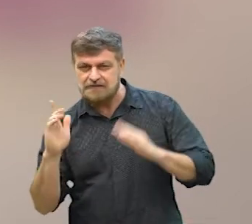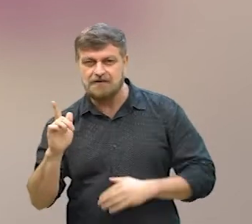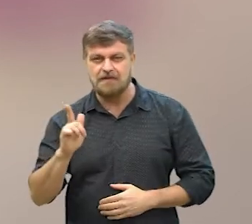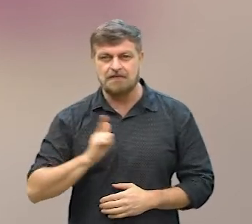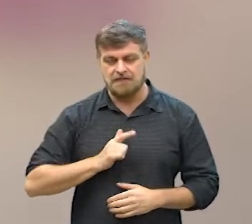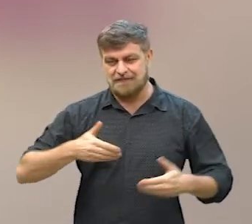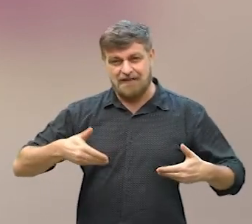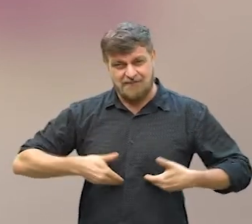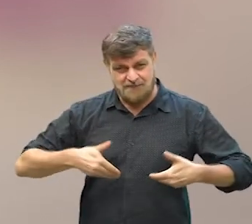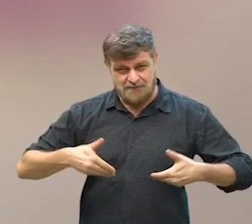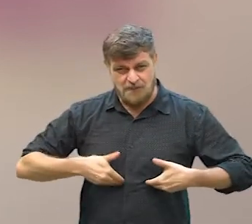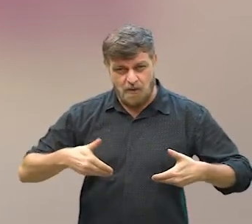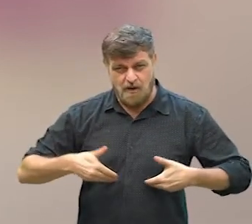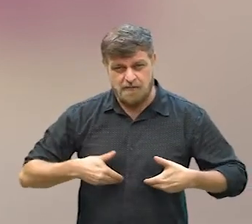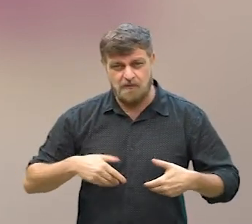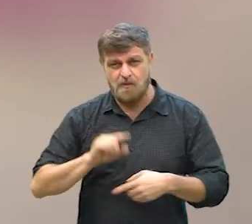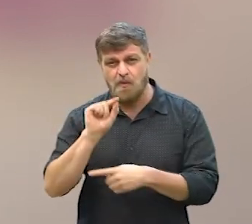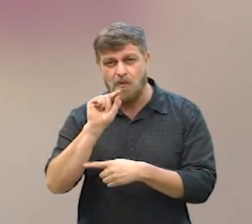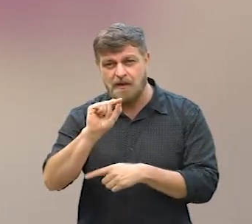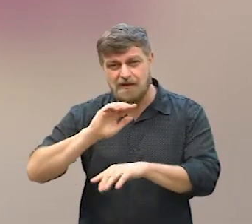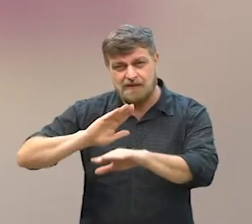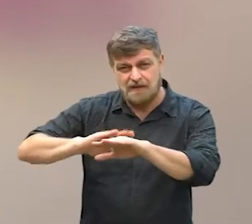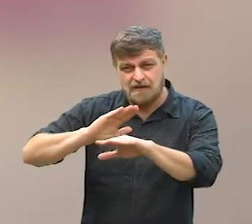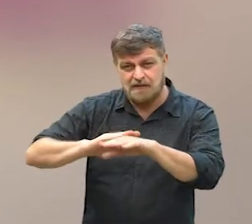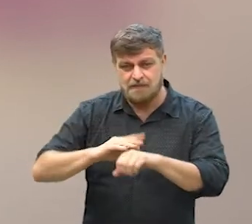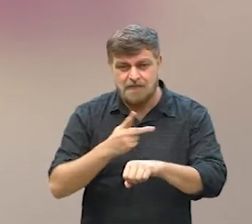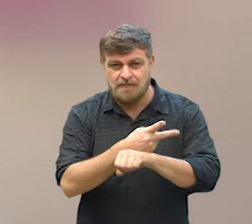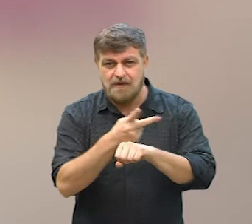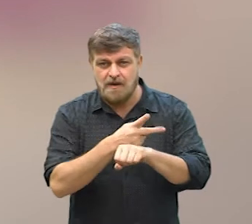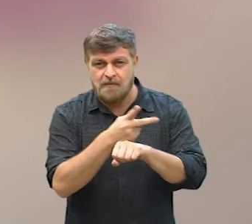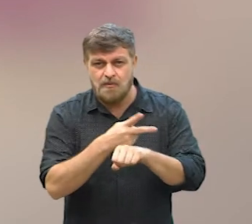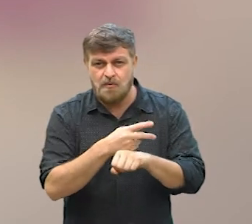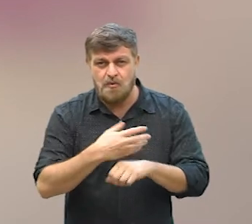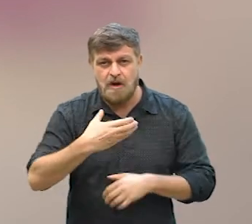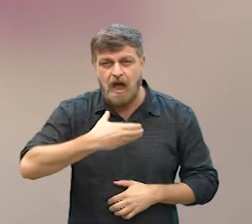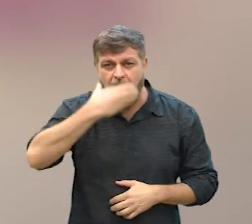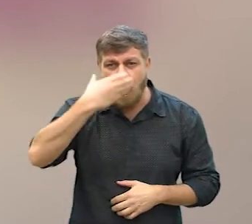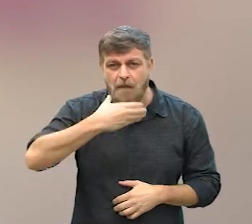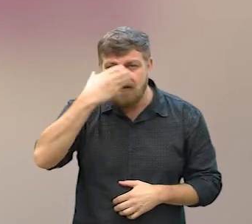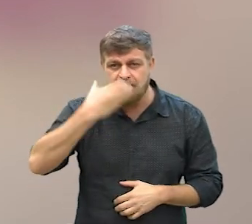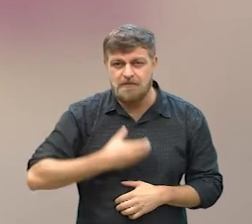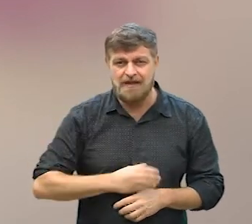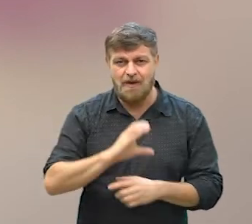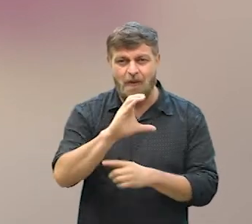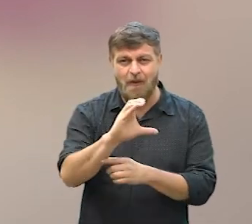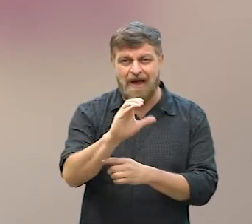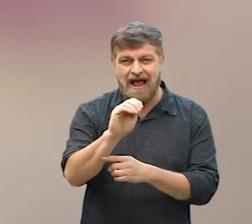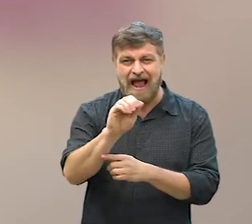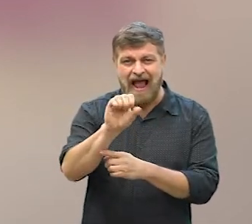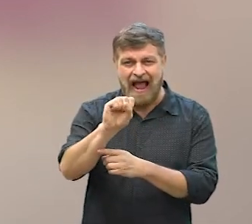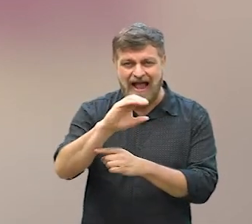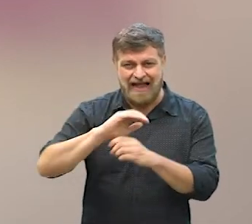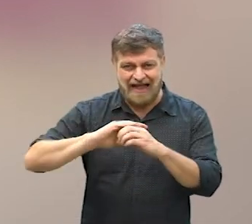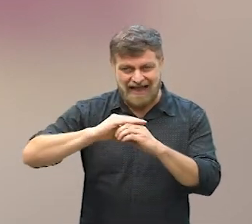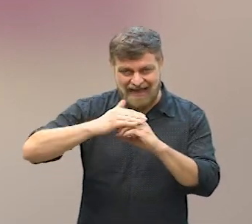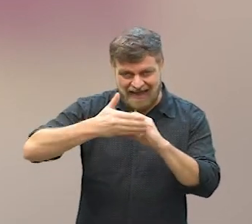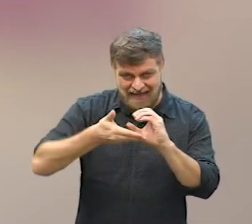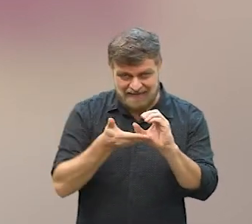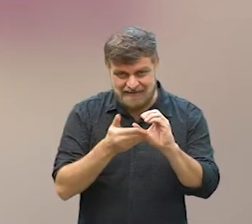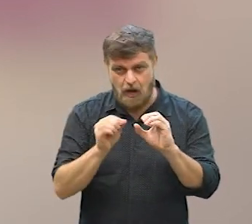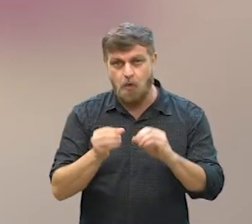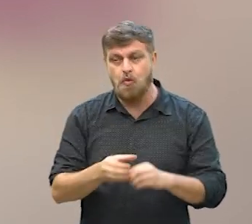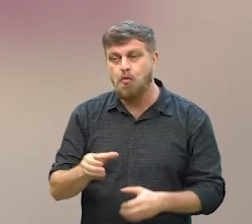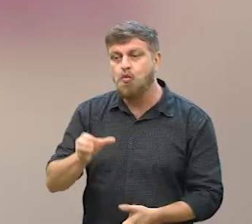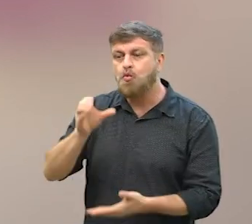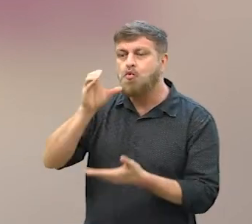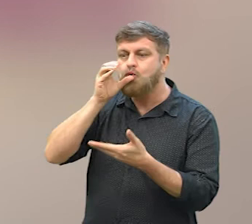deu uma fome, bateu aquela fome, escolha fruta com casca ou um suco, né? Você tem uma variedade de sucos